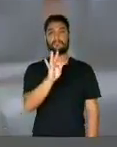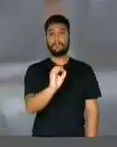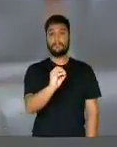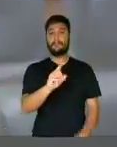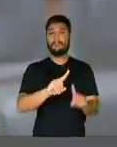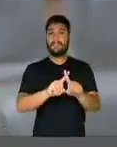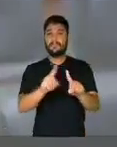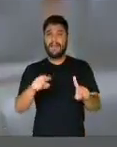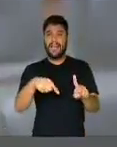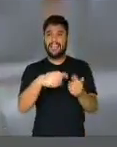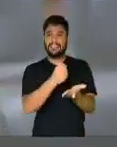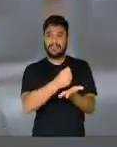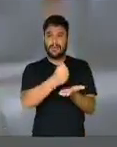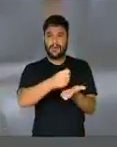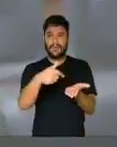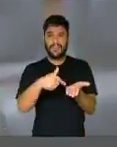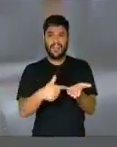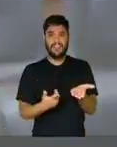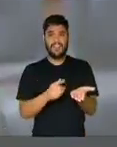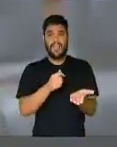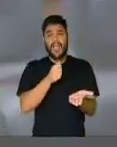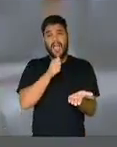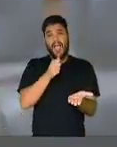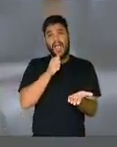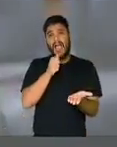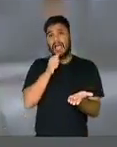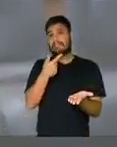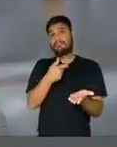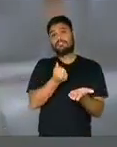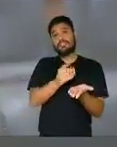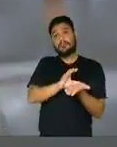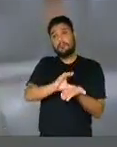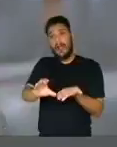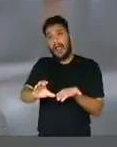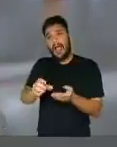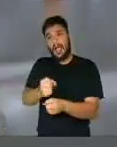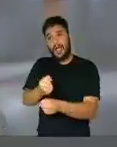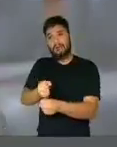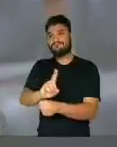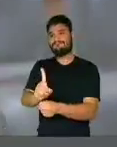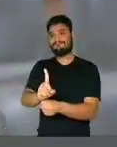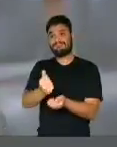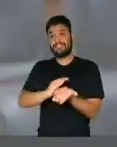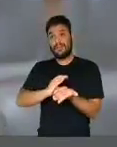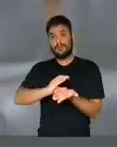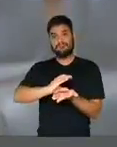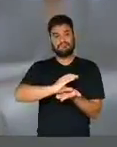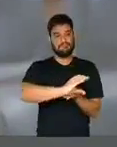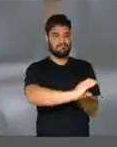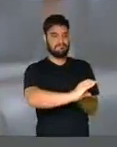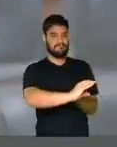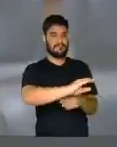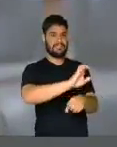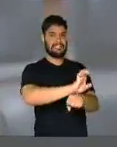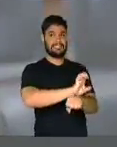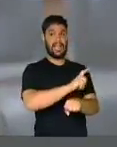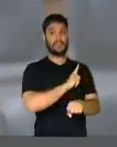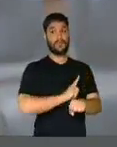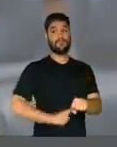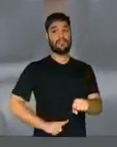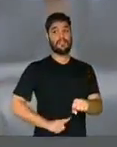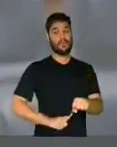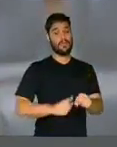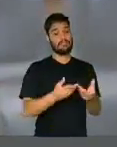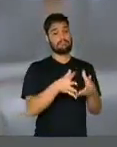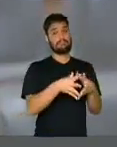verdade não sequer foram aplicados nessas áreas, foram transferidos para a conta única do estado e simplesmente desapareceu.